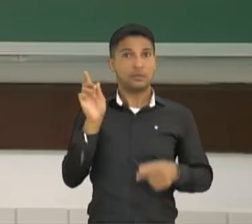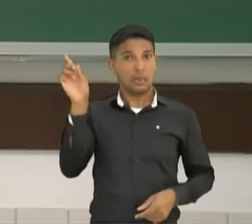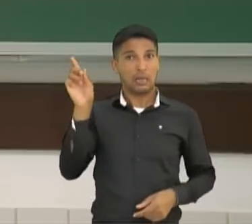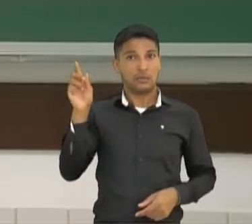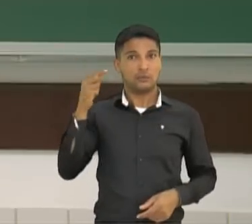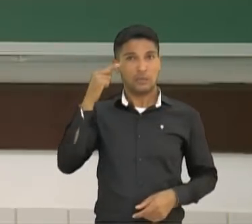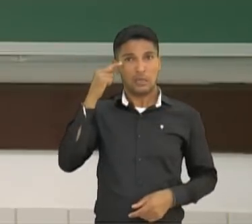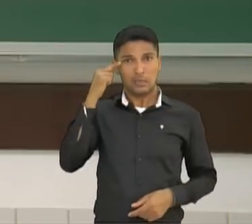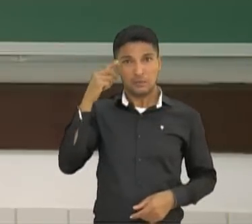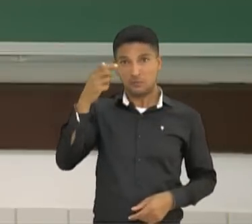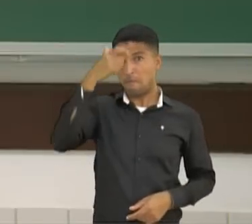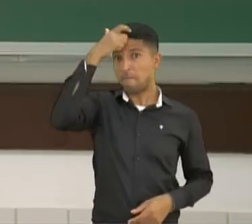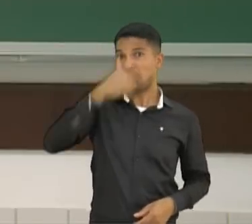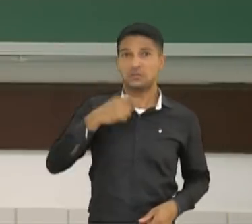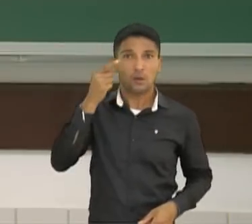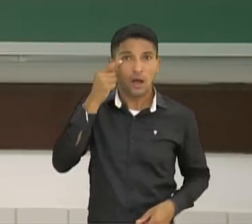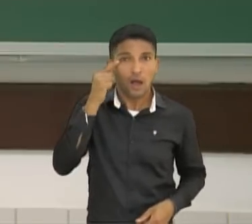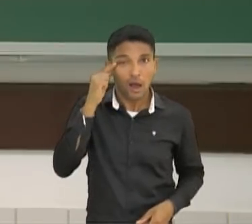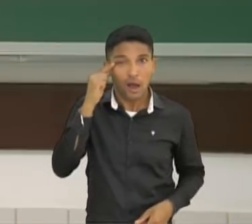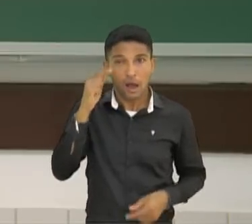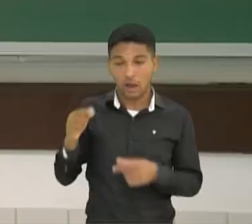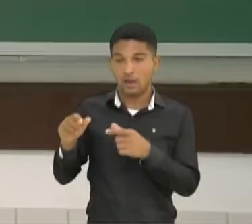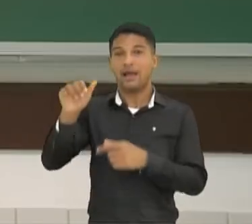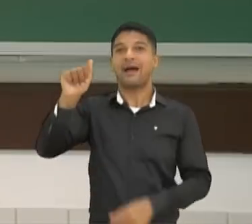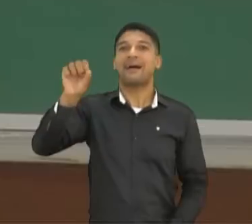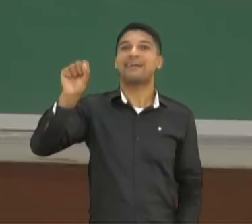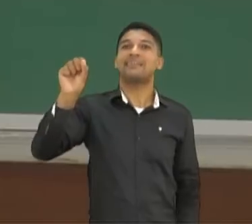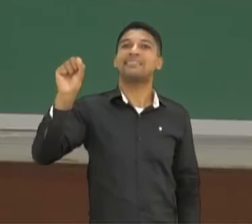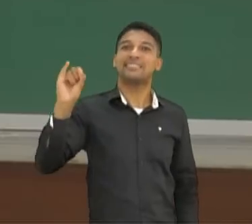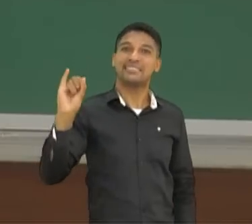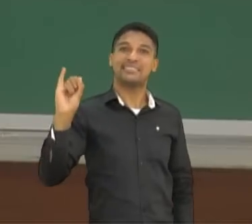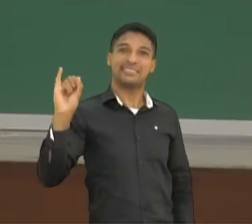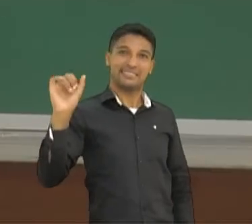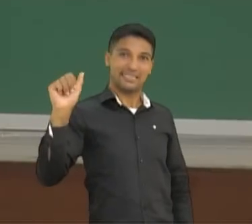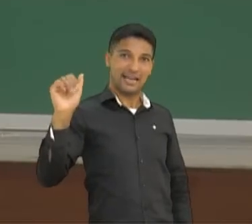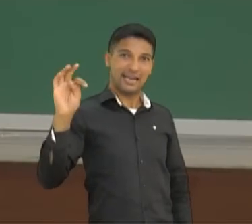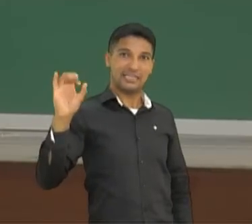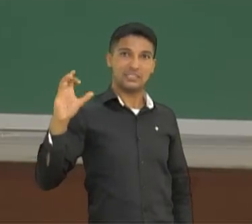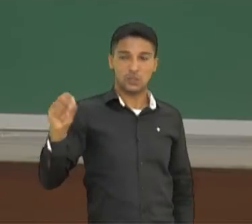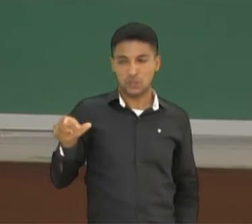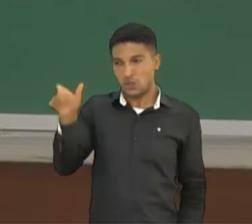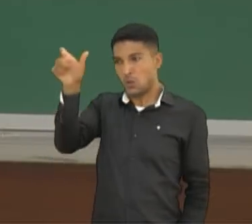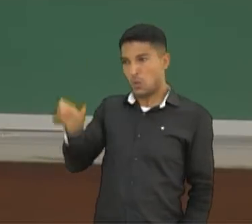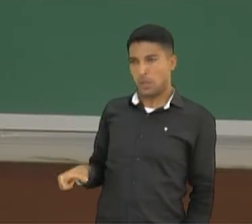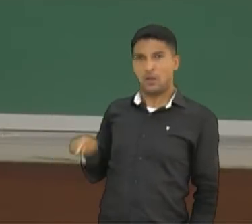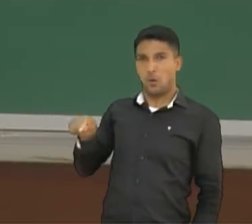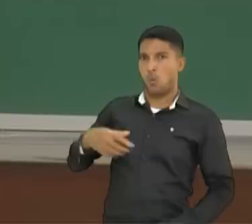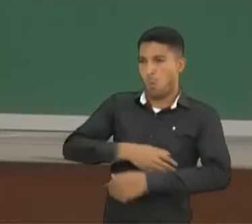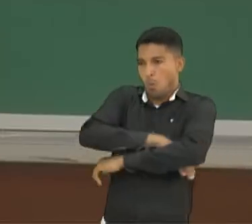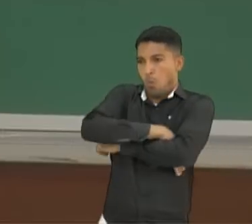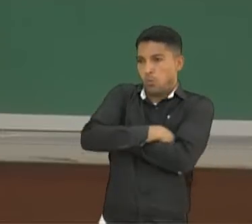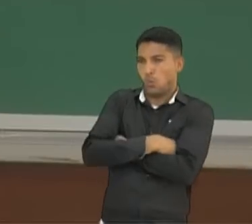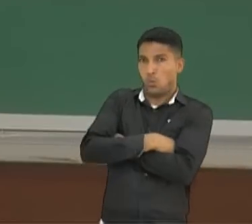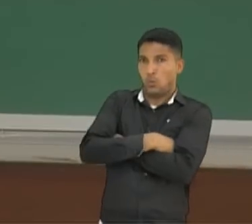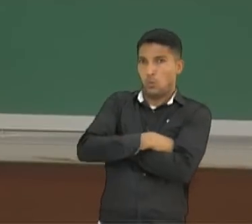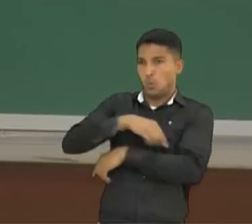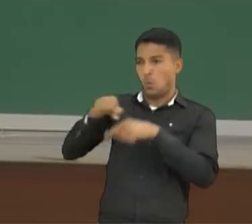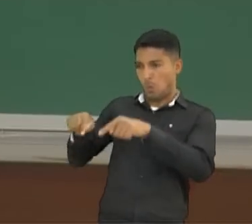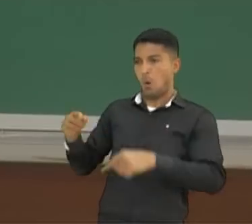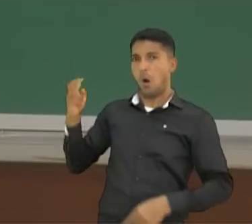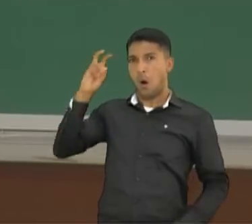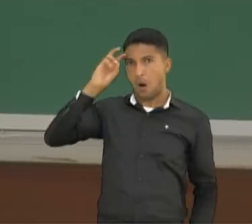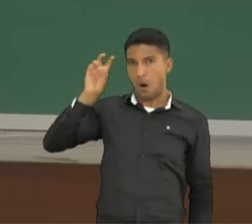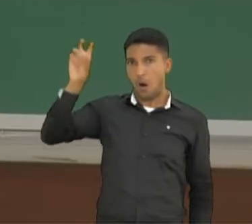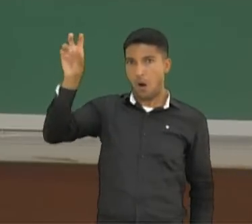concurso público que tem um asiático, assim, você já pensa, ixi, aquele cara lá deve ser muito inteligente.